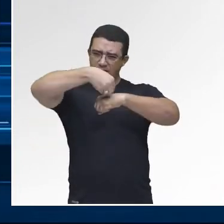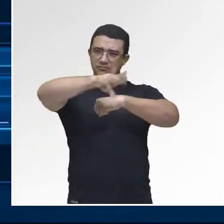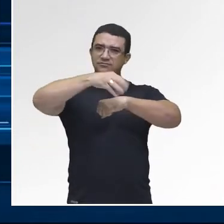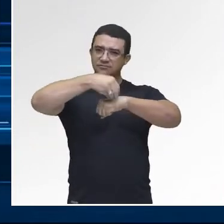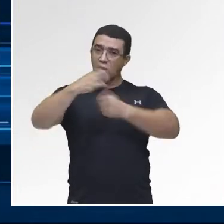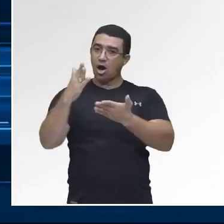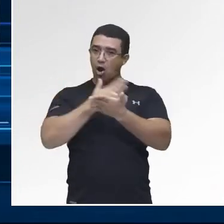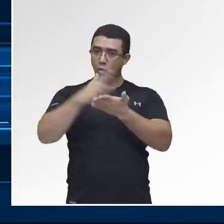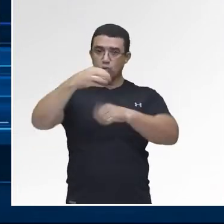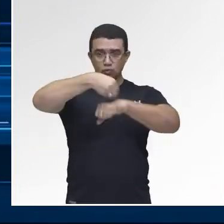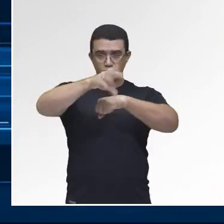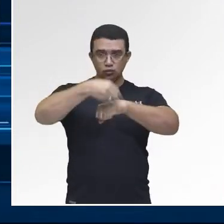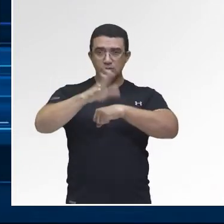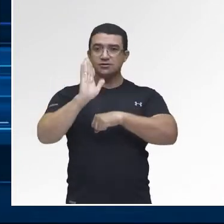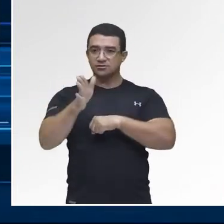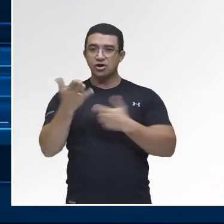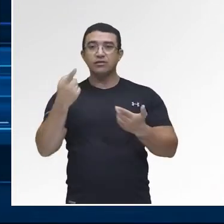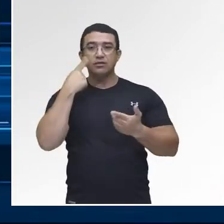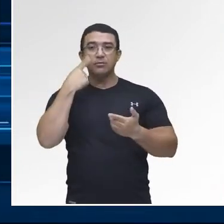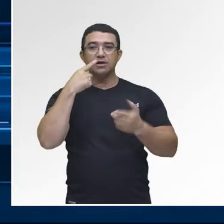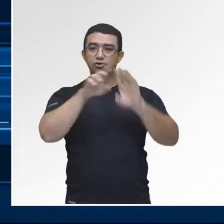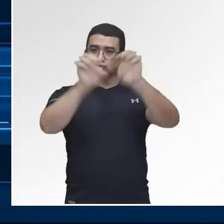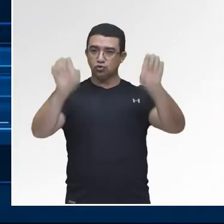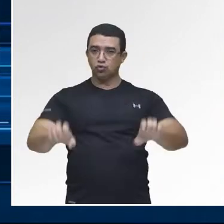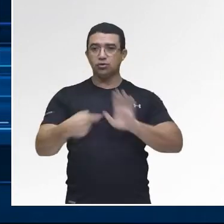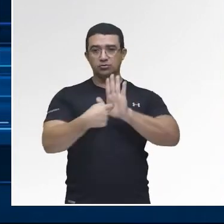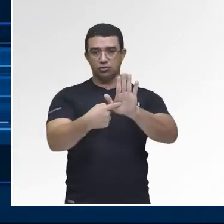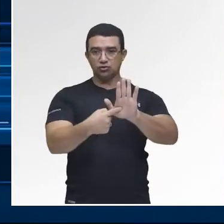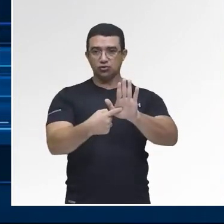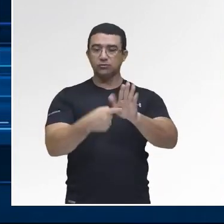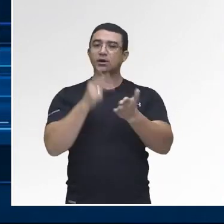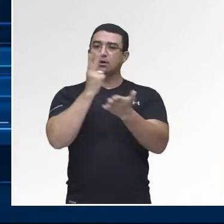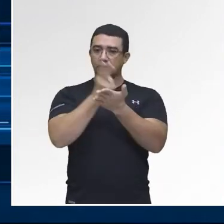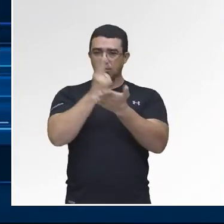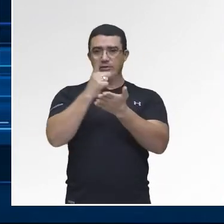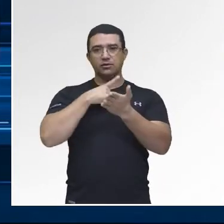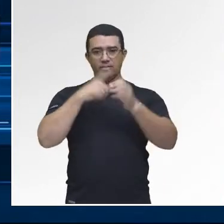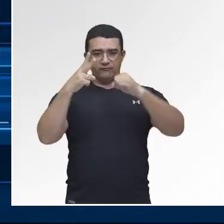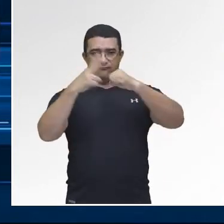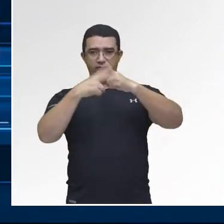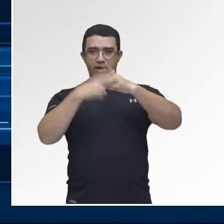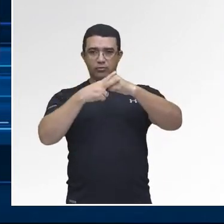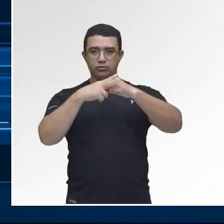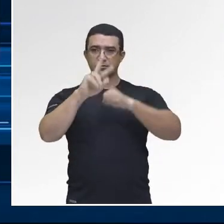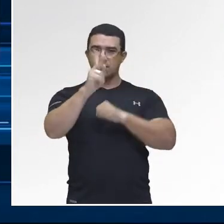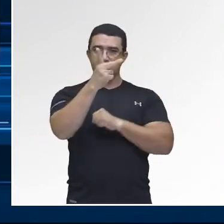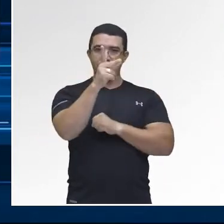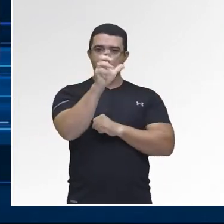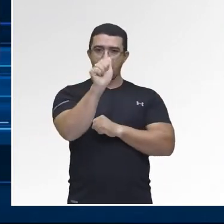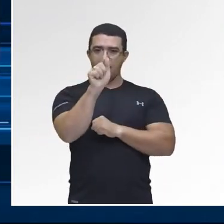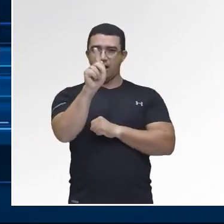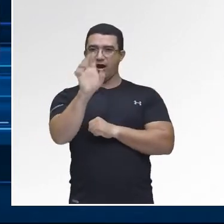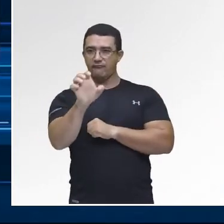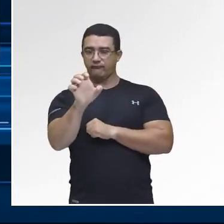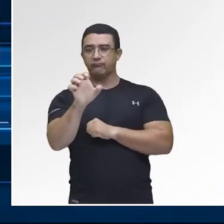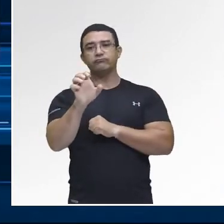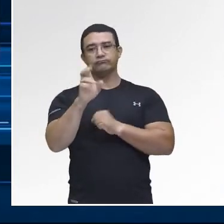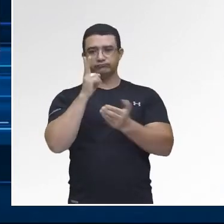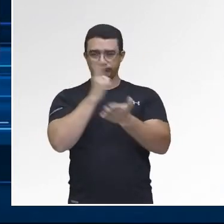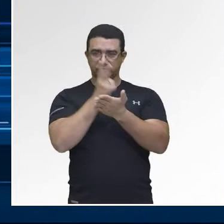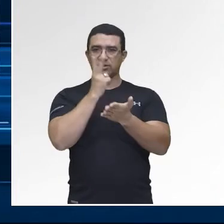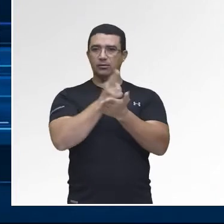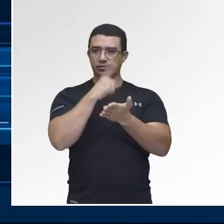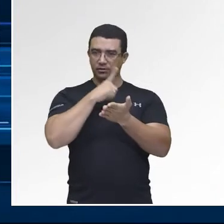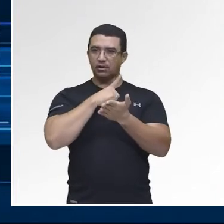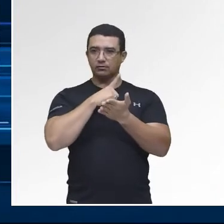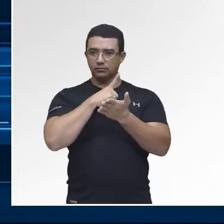é a estrutura do Present Perfect? Nós sempre vamos ter o verbo have. Sempre o verbo have vai estar